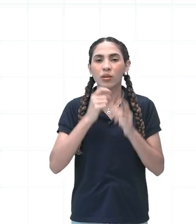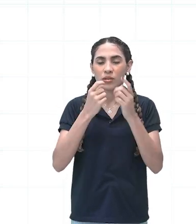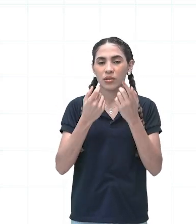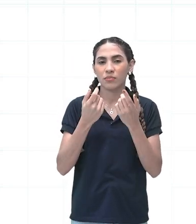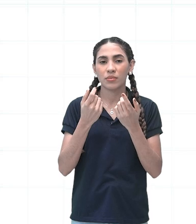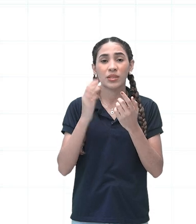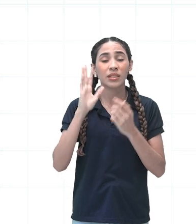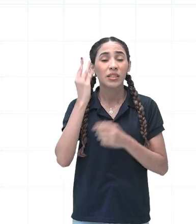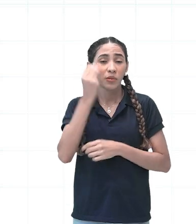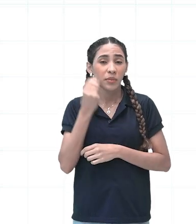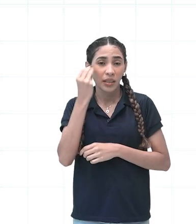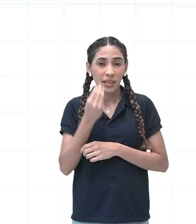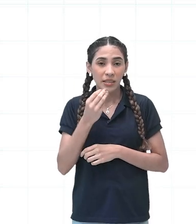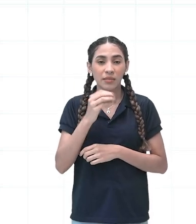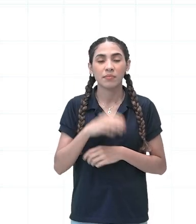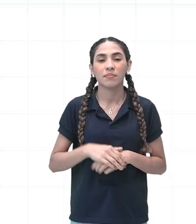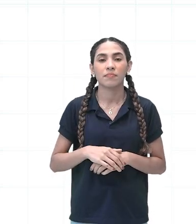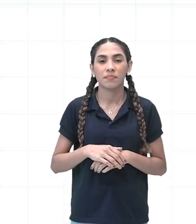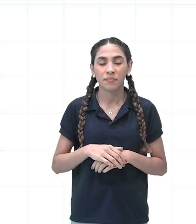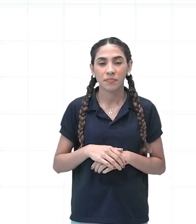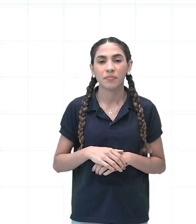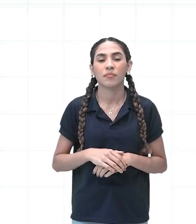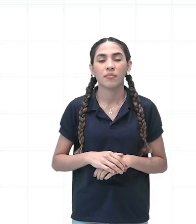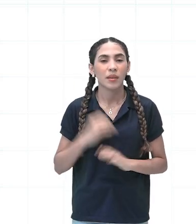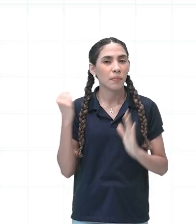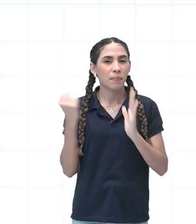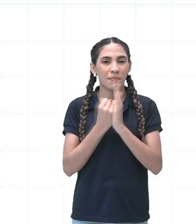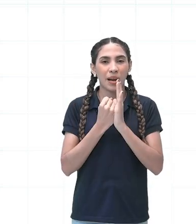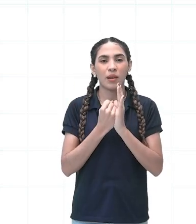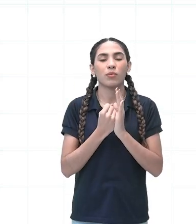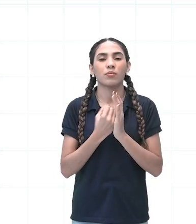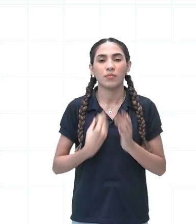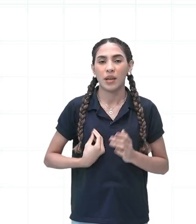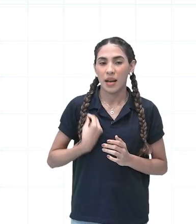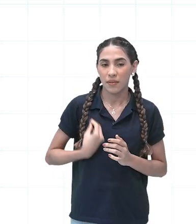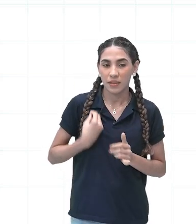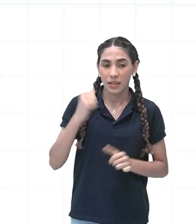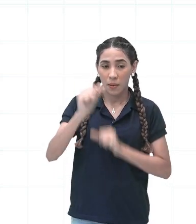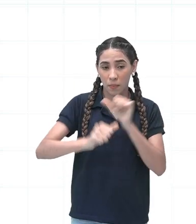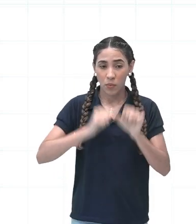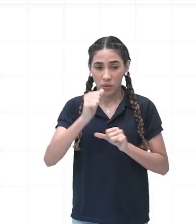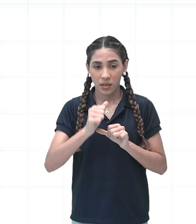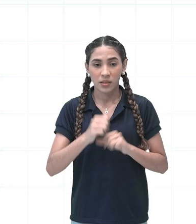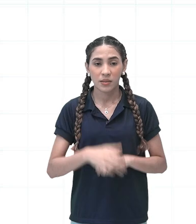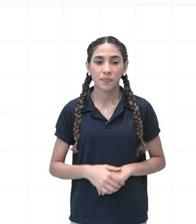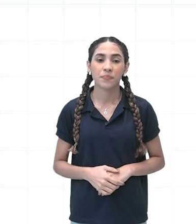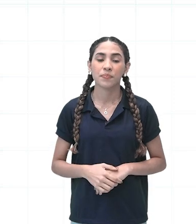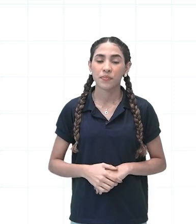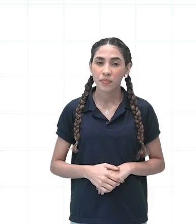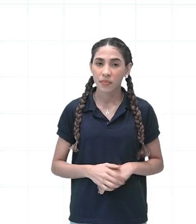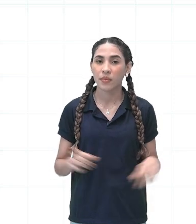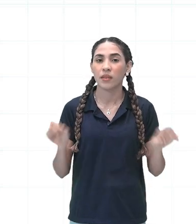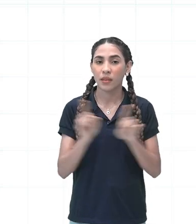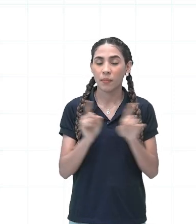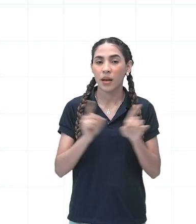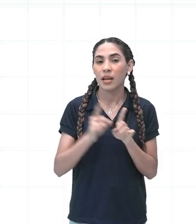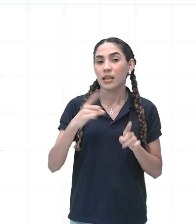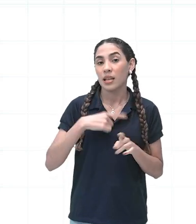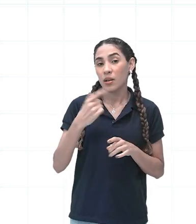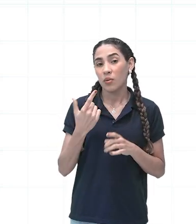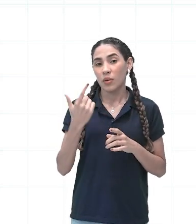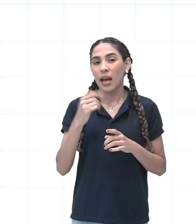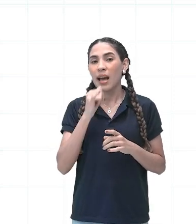falamos, né, utilizamos esse termo, ritual de passagem. É algo que marca essa mudança de fase da vida. Existe aí algum tipo